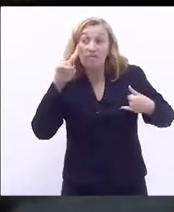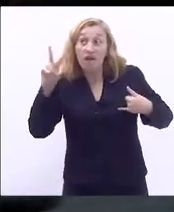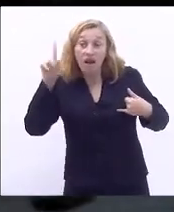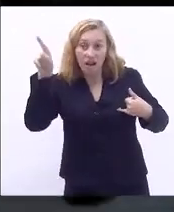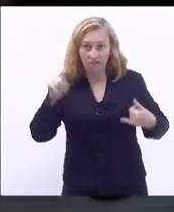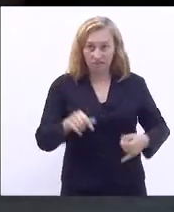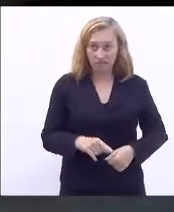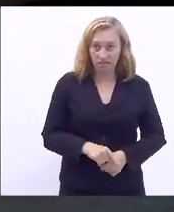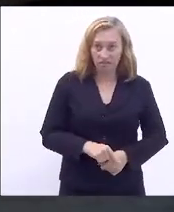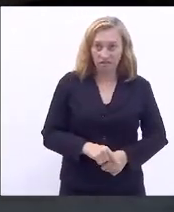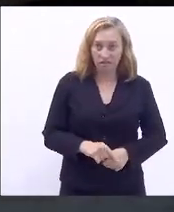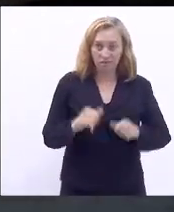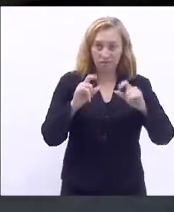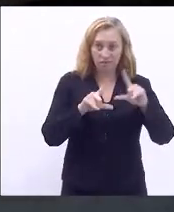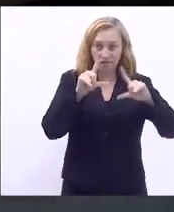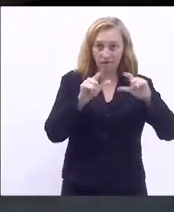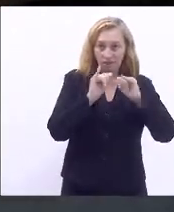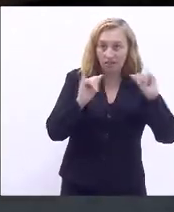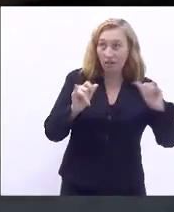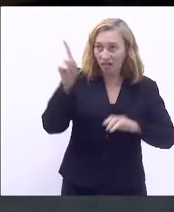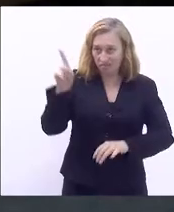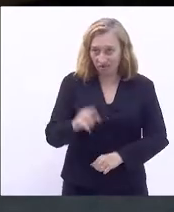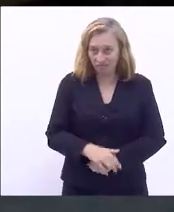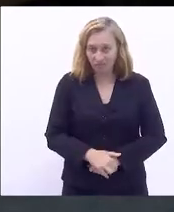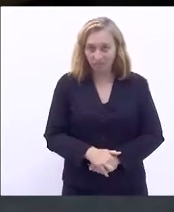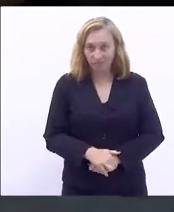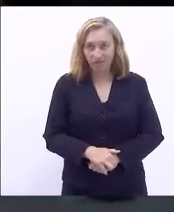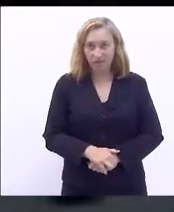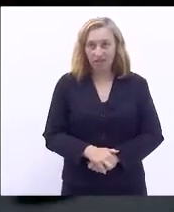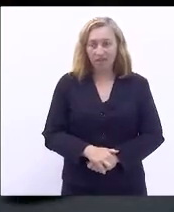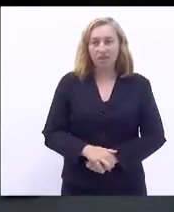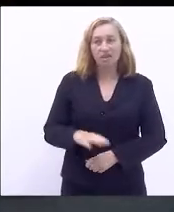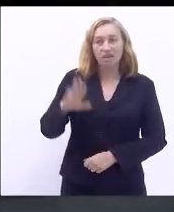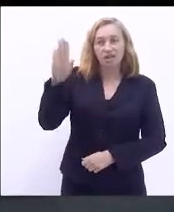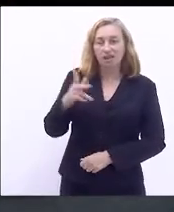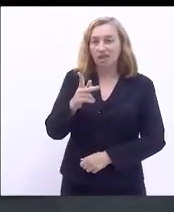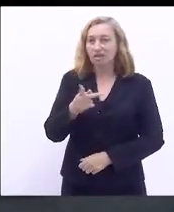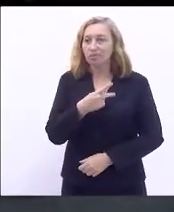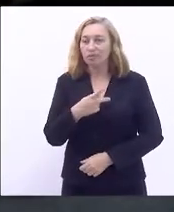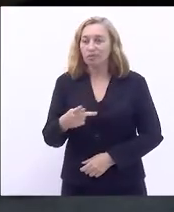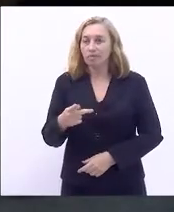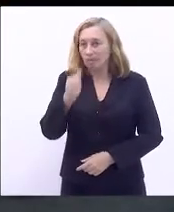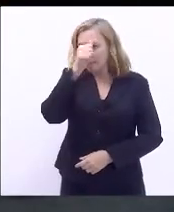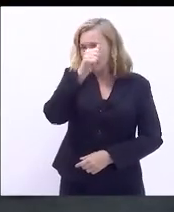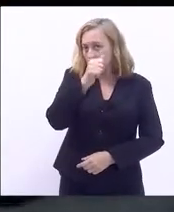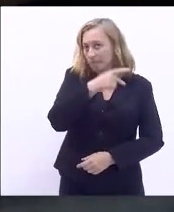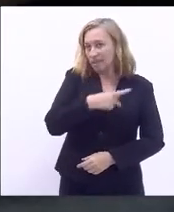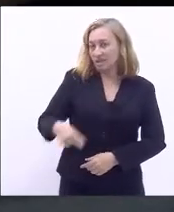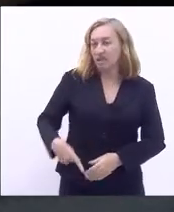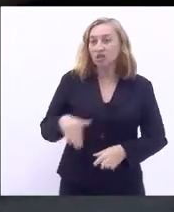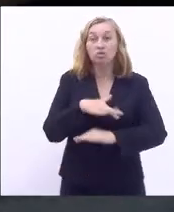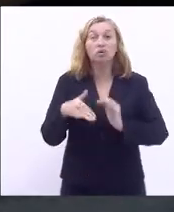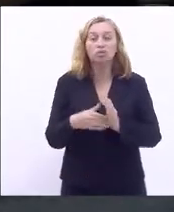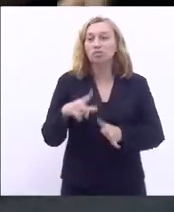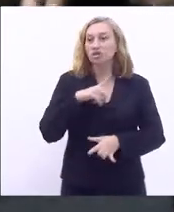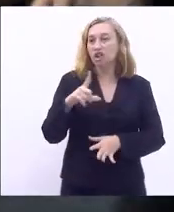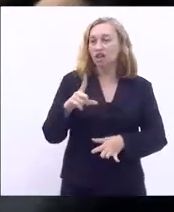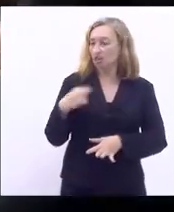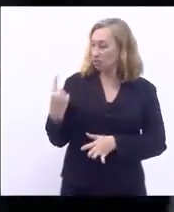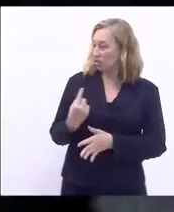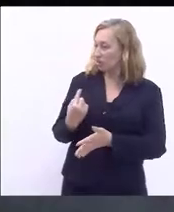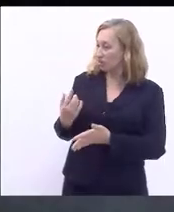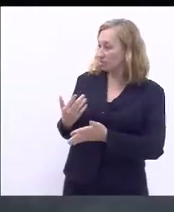a propaganda de televisão do candidato a presidente. Aqui, todos têm isso, têm aquilo que ninguém tem. Nós somos, por